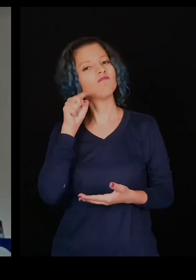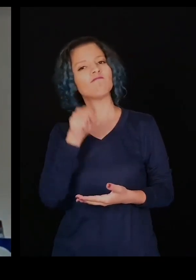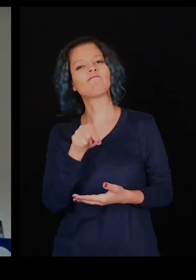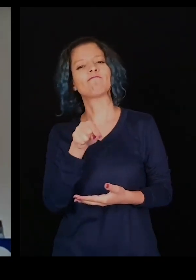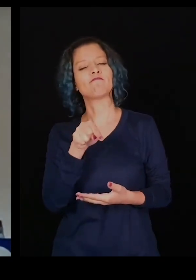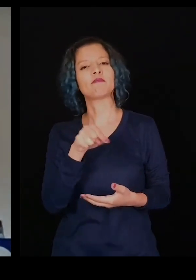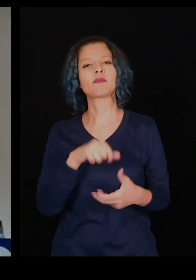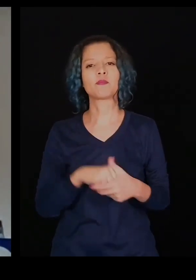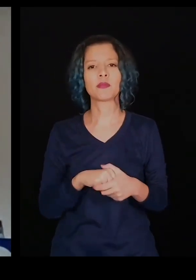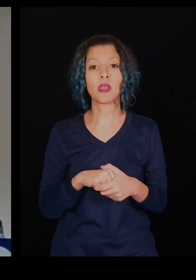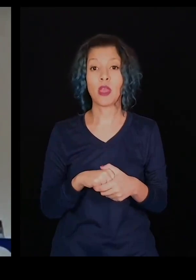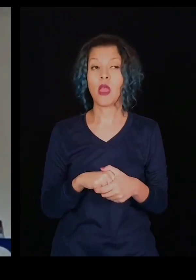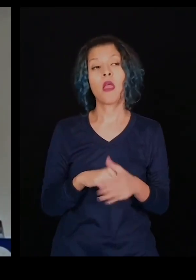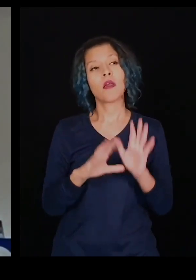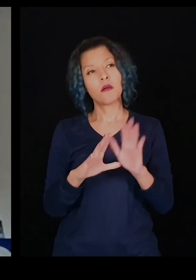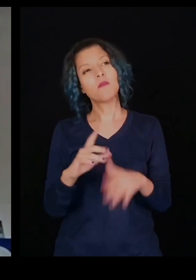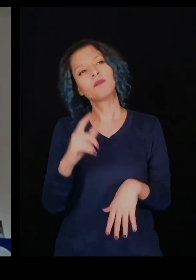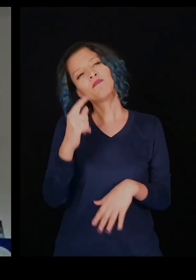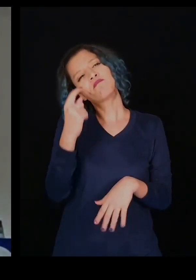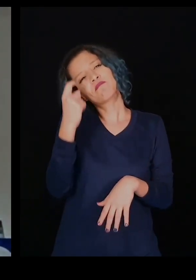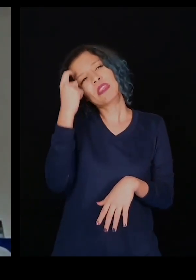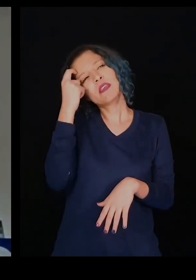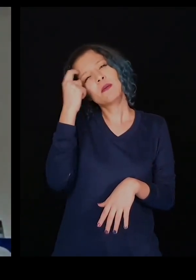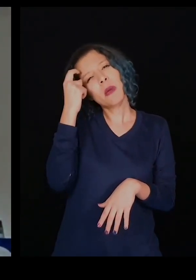só para contrapor